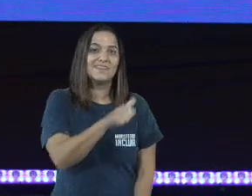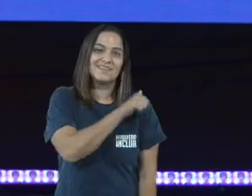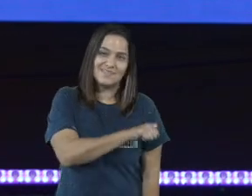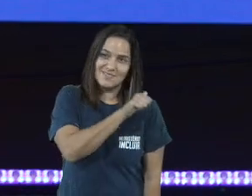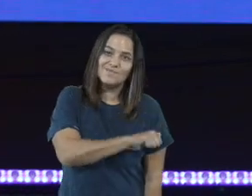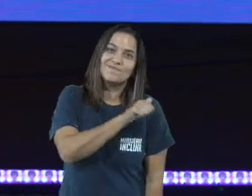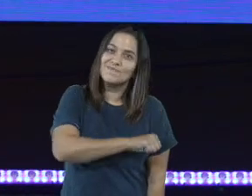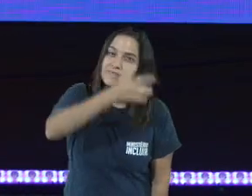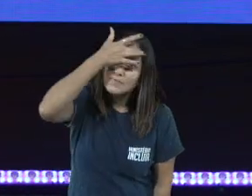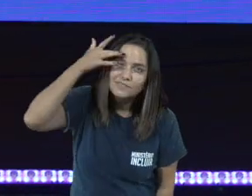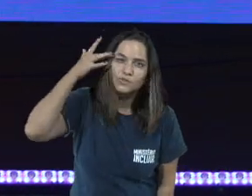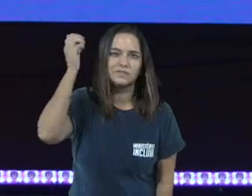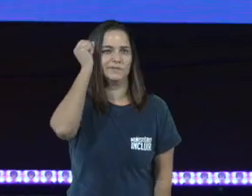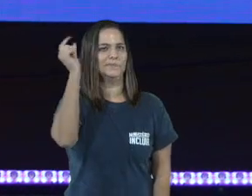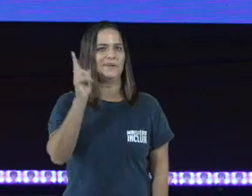não